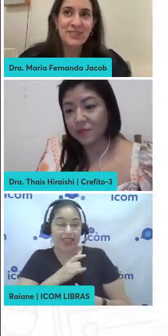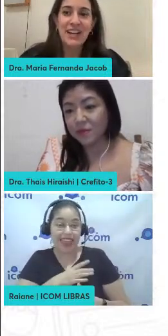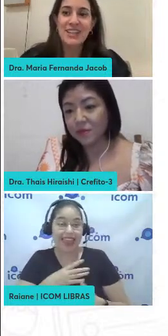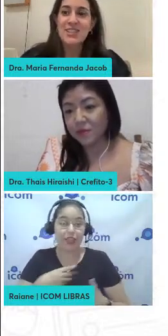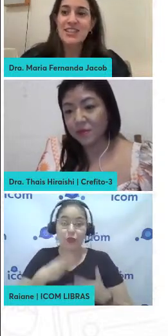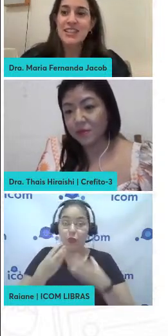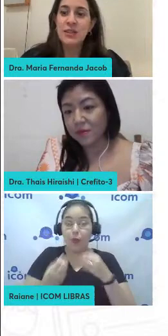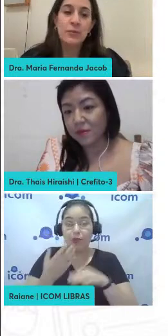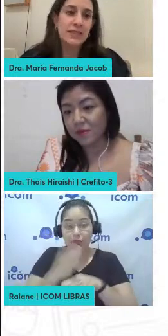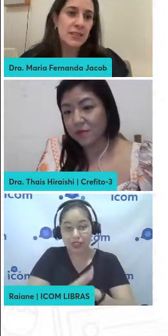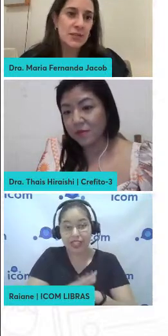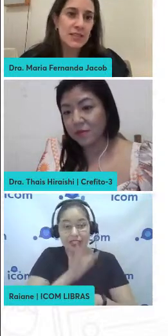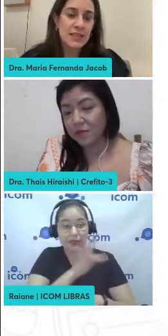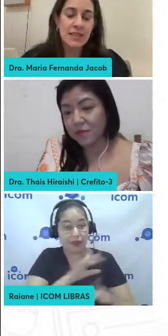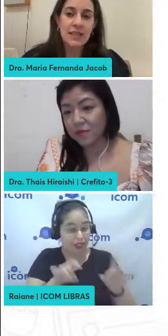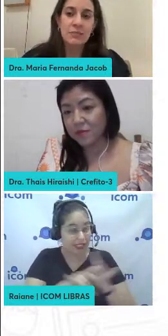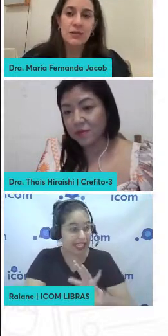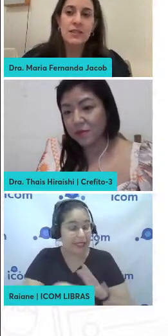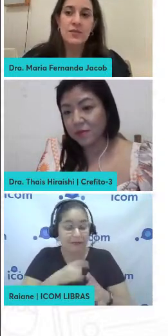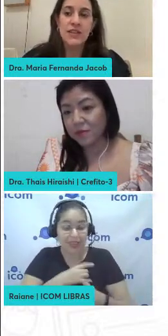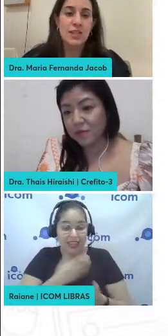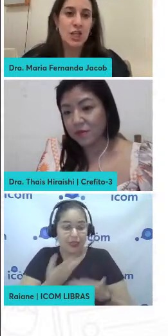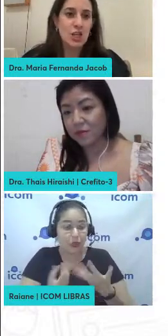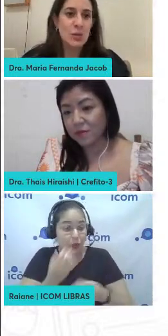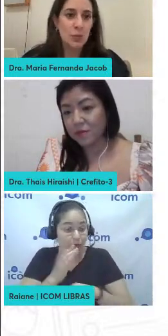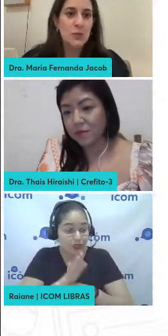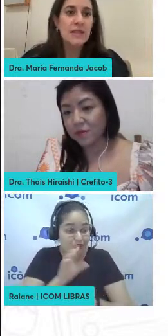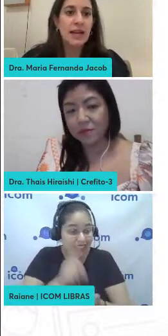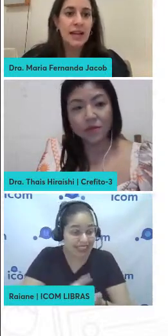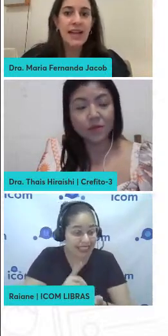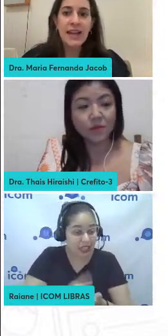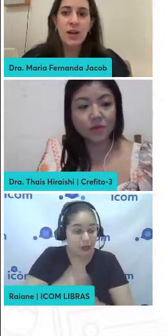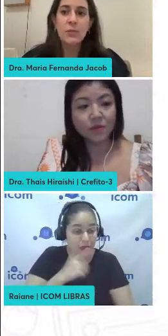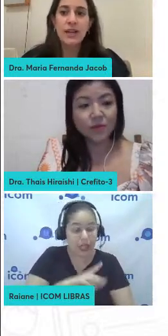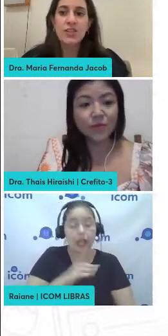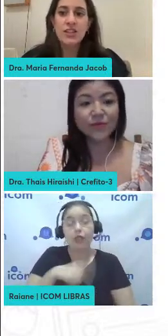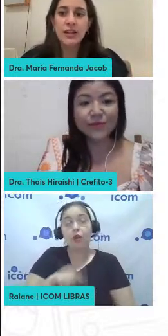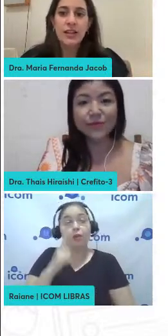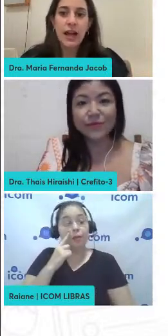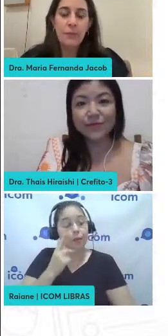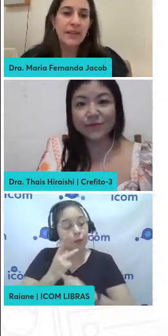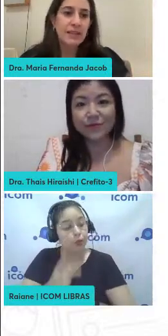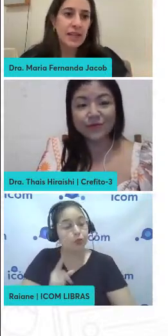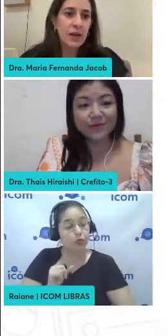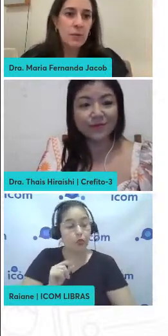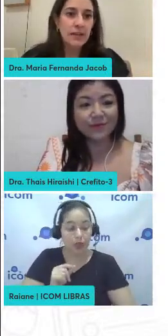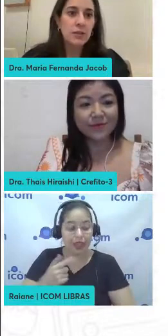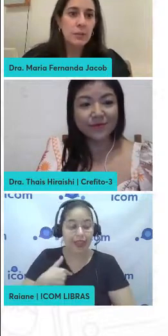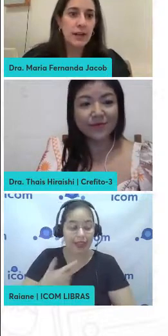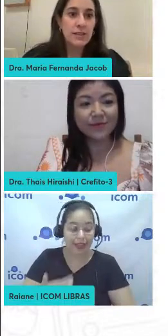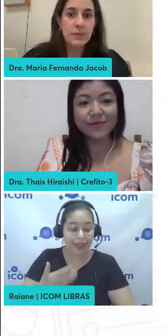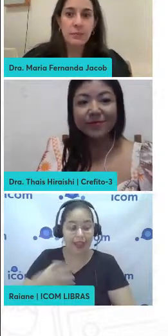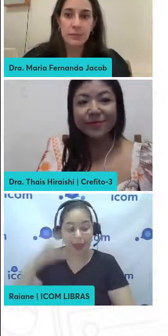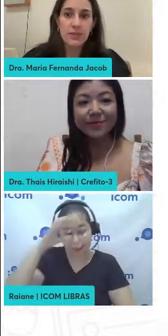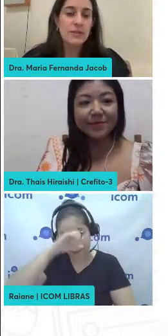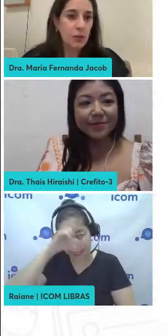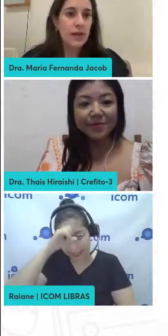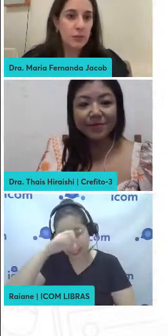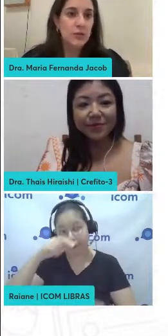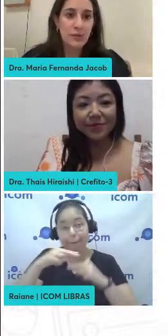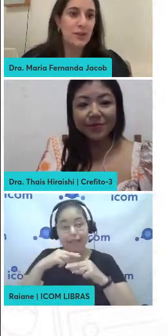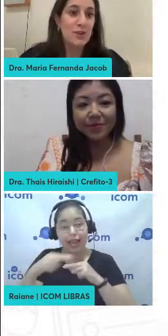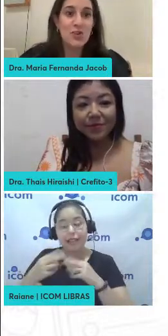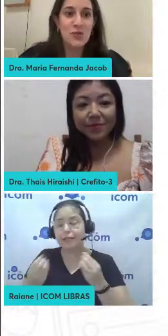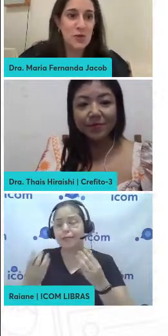Da faculdade, e uma das coisas que muitas vezes a gente busca é realmente aprender o método Pilates para pelo menos